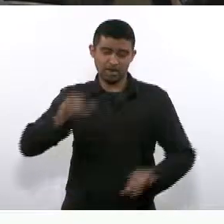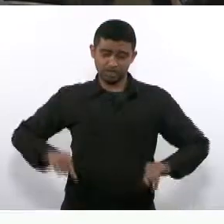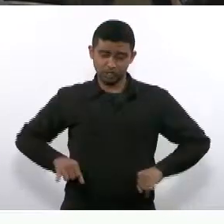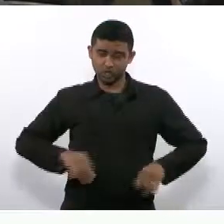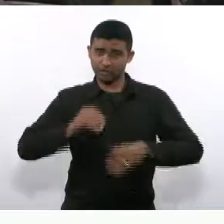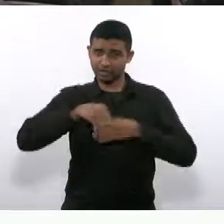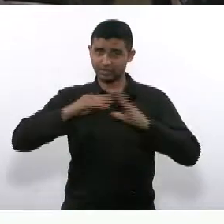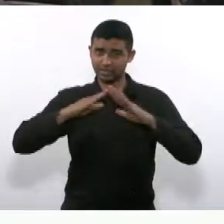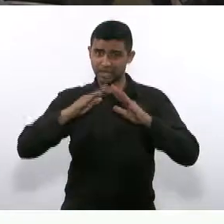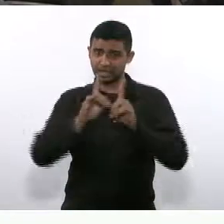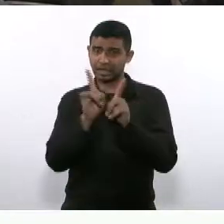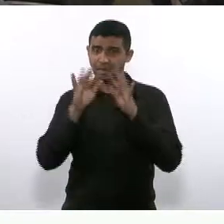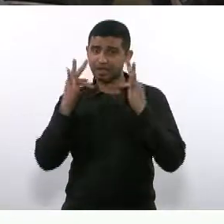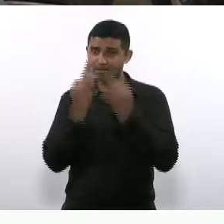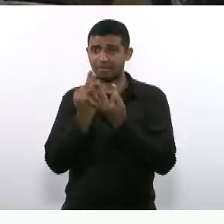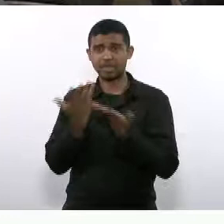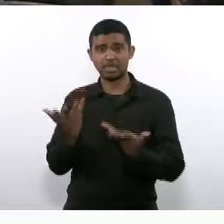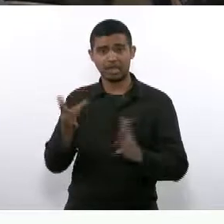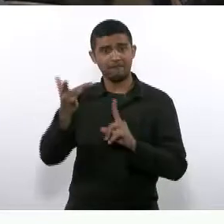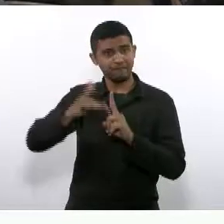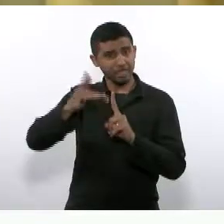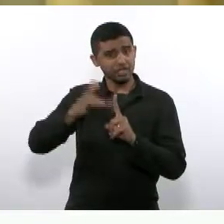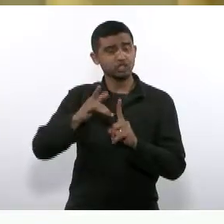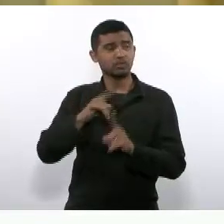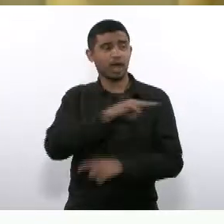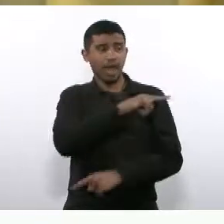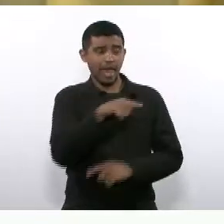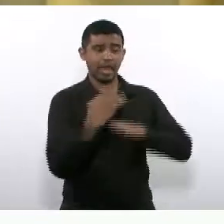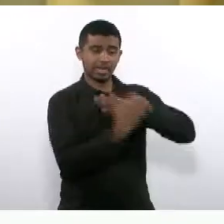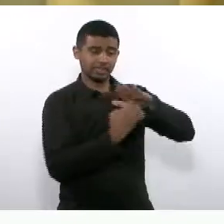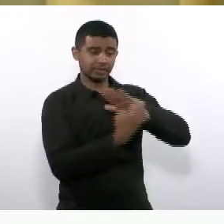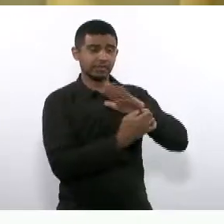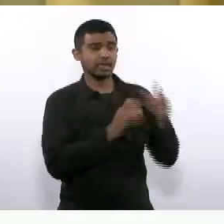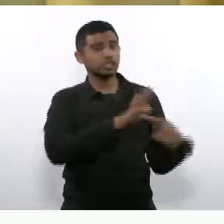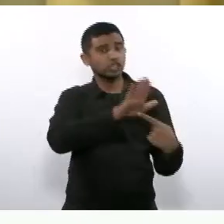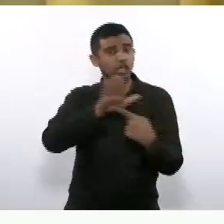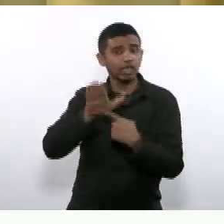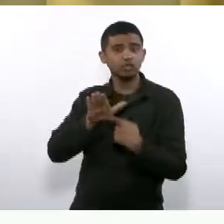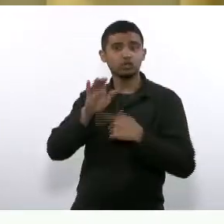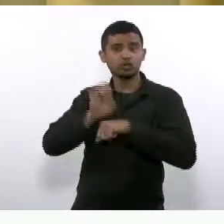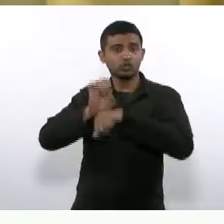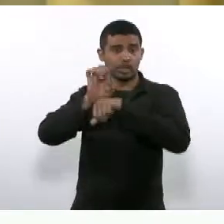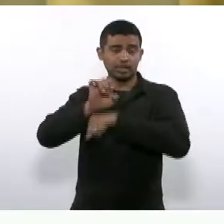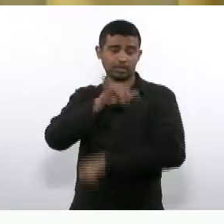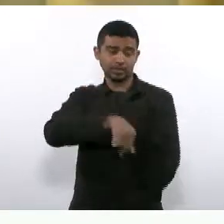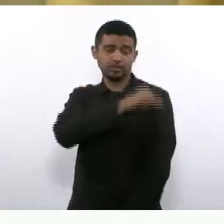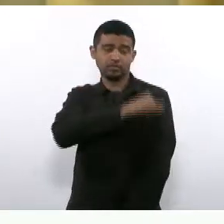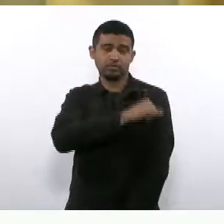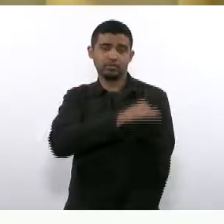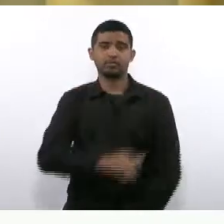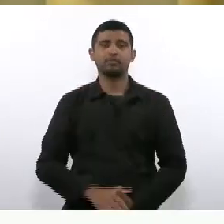doméstica e familiar pelas empresas prestadoras de serviço ao Estado do Rio de Janeiro.